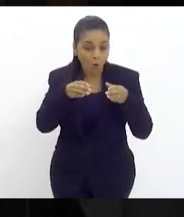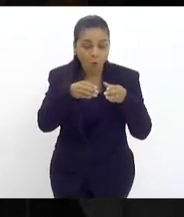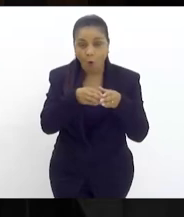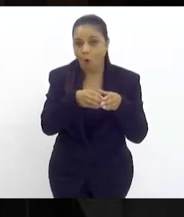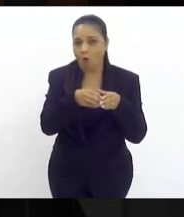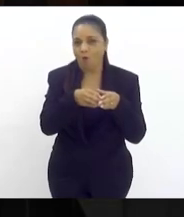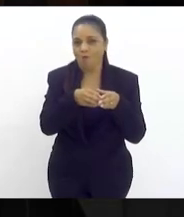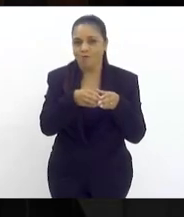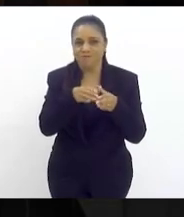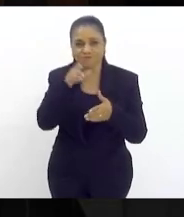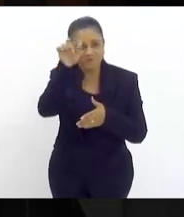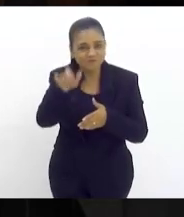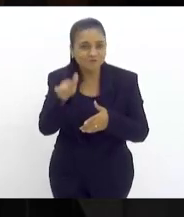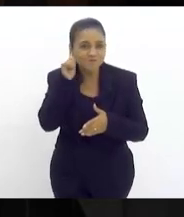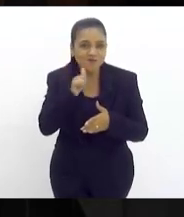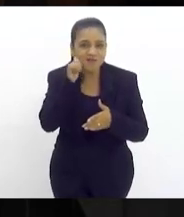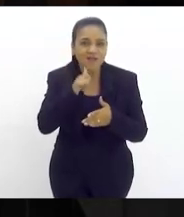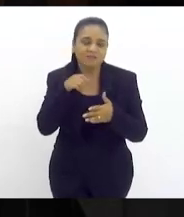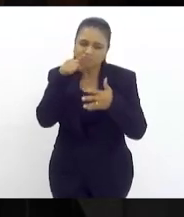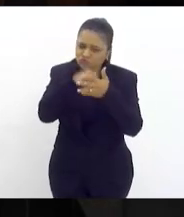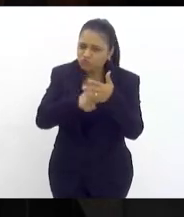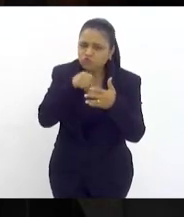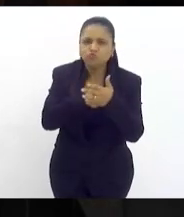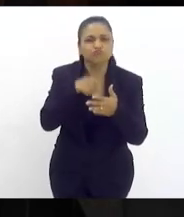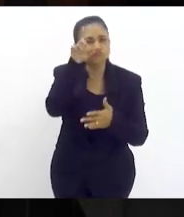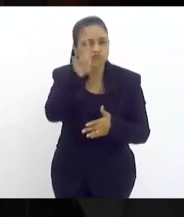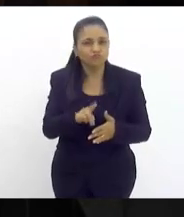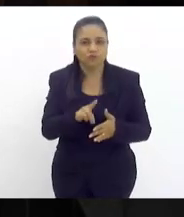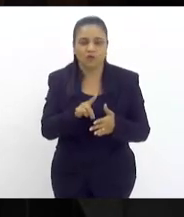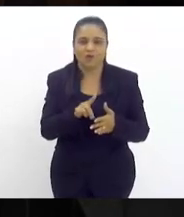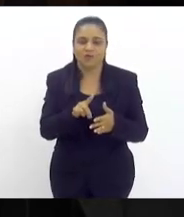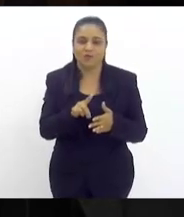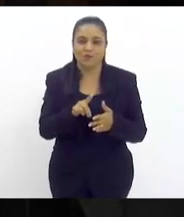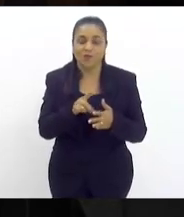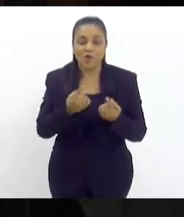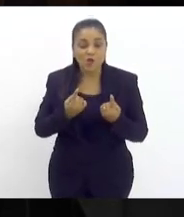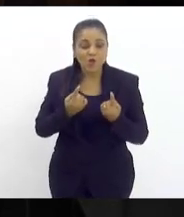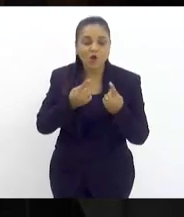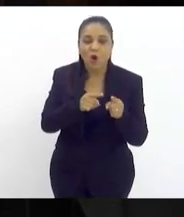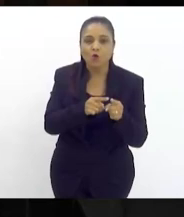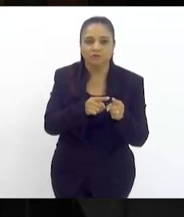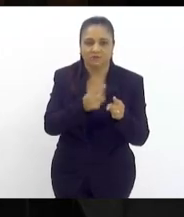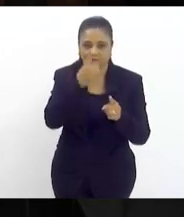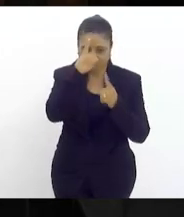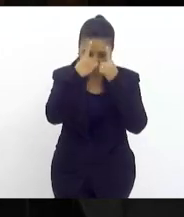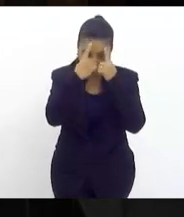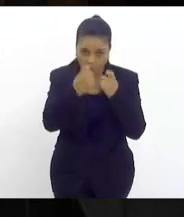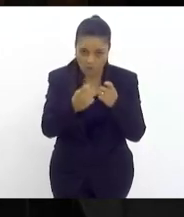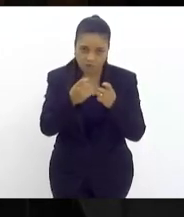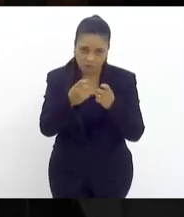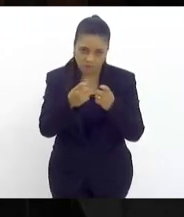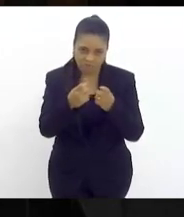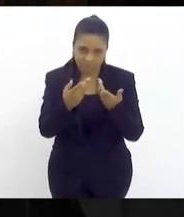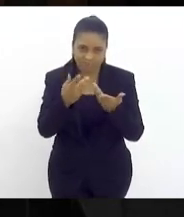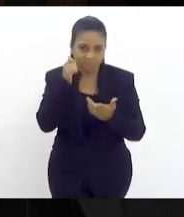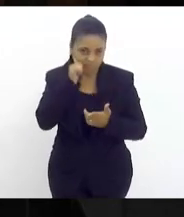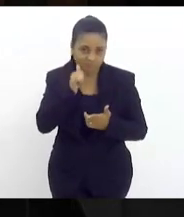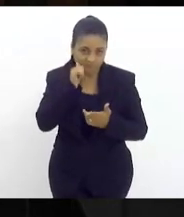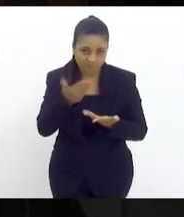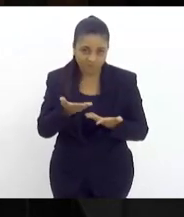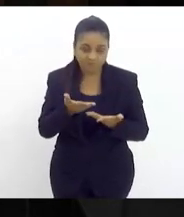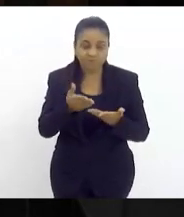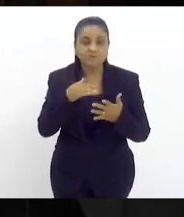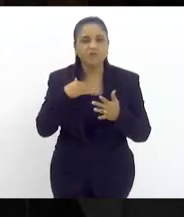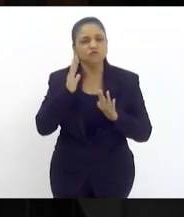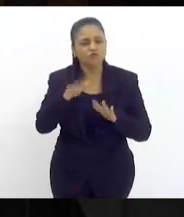mulheres lutando pelos seus direitos e lutando contra a violência. Então, eu já estive lá na